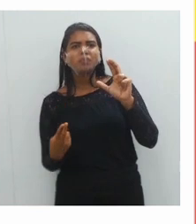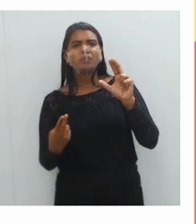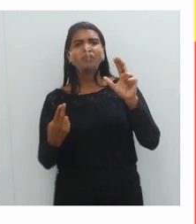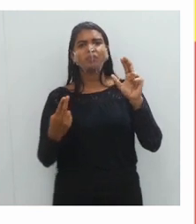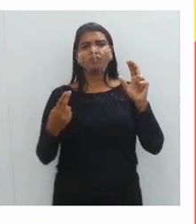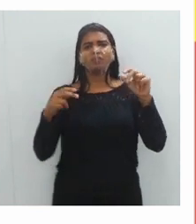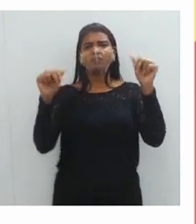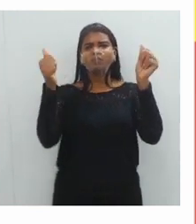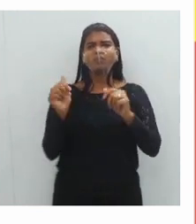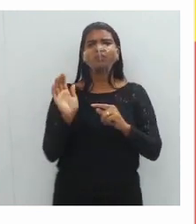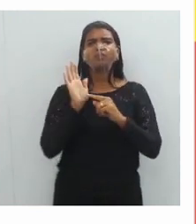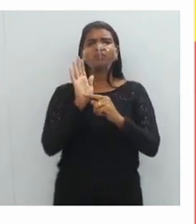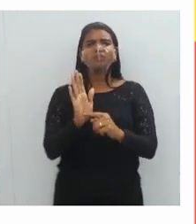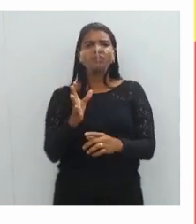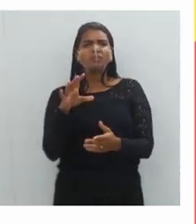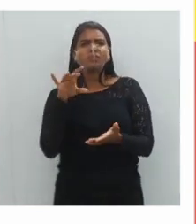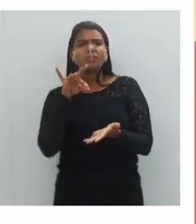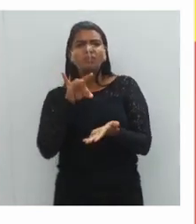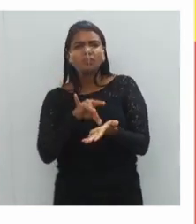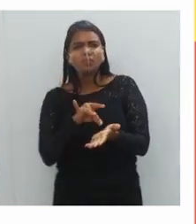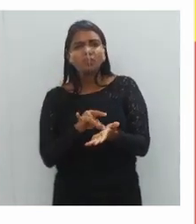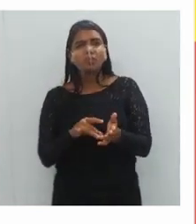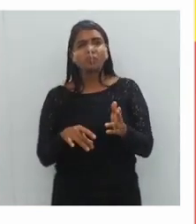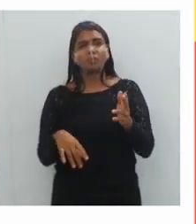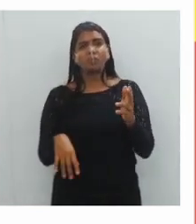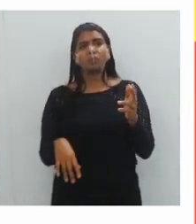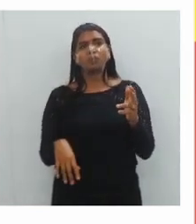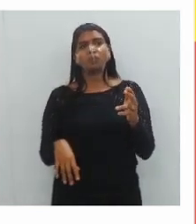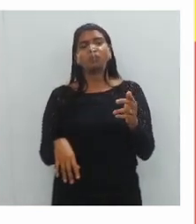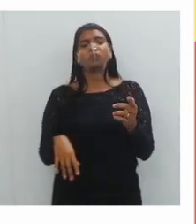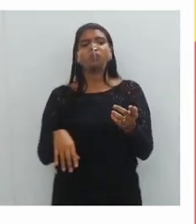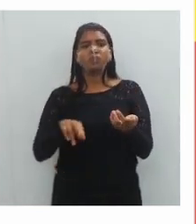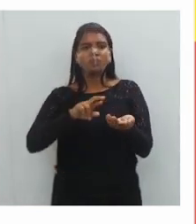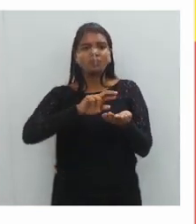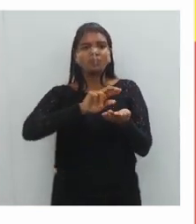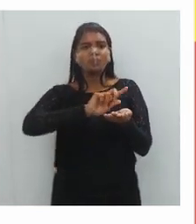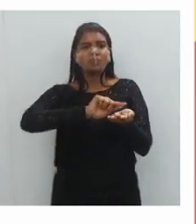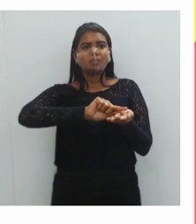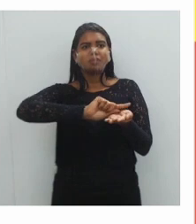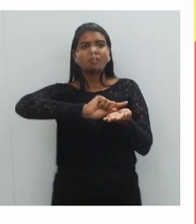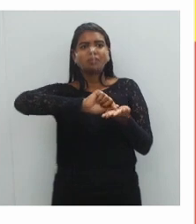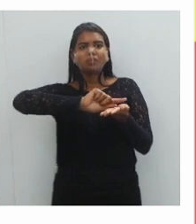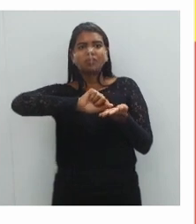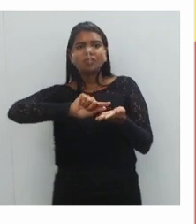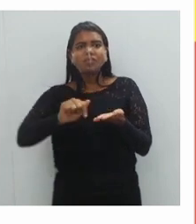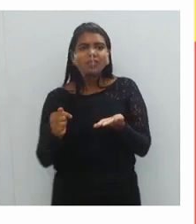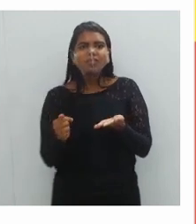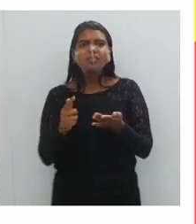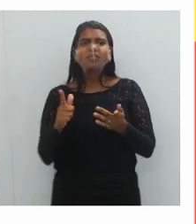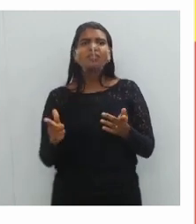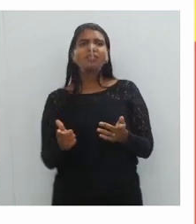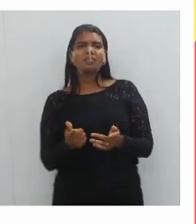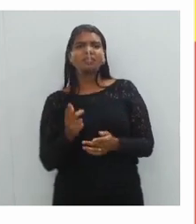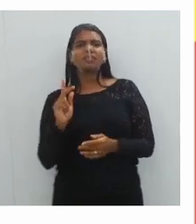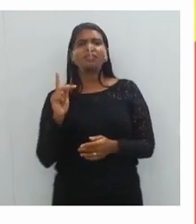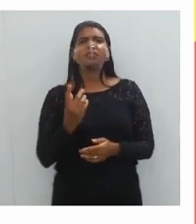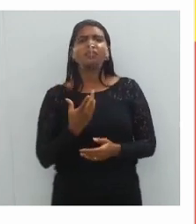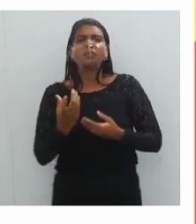imagens e sentido, um gênero que tem a sátira, o humor, a